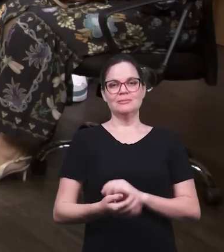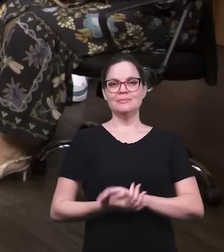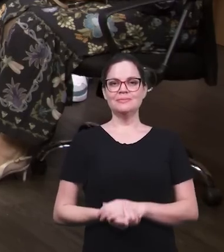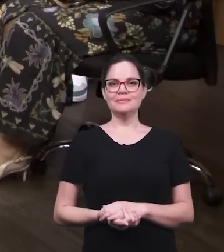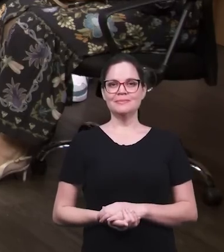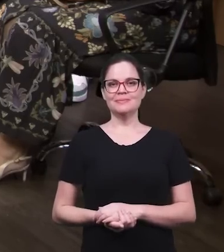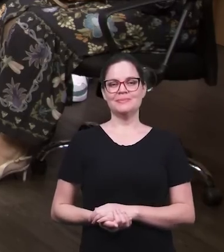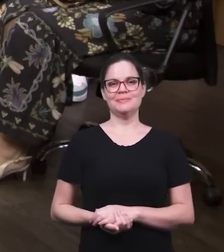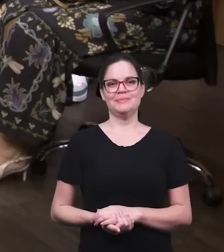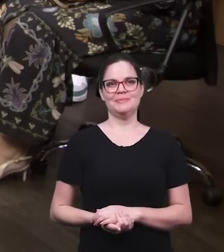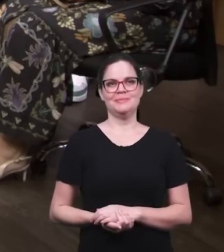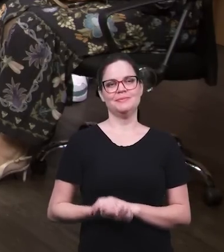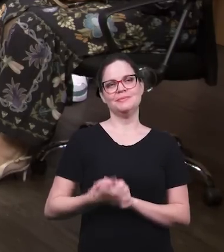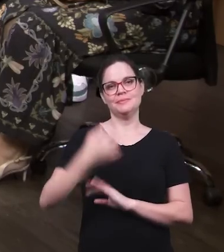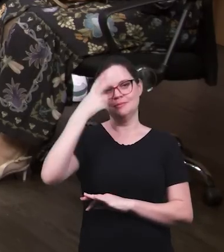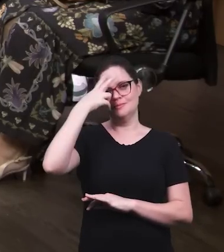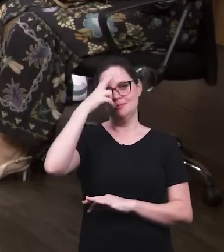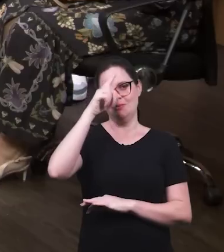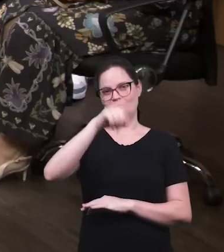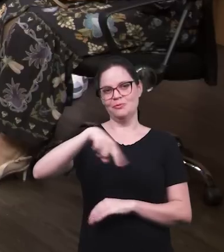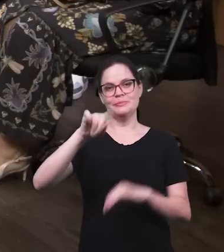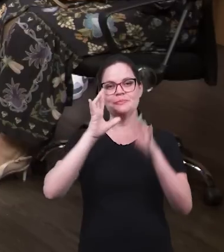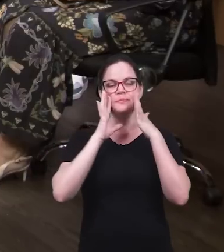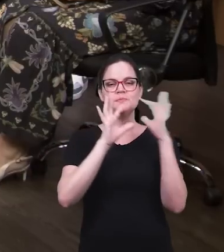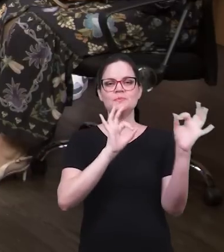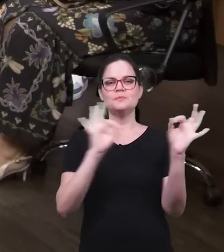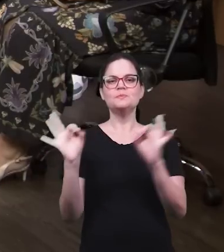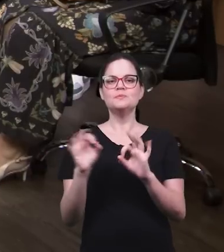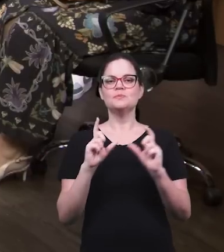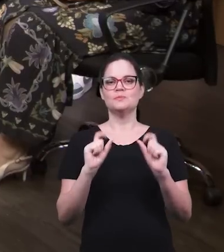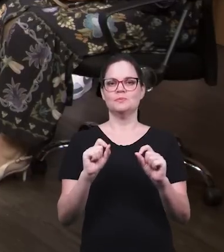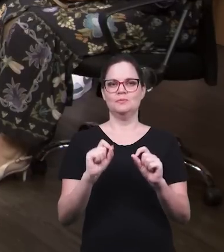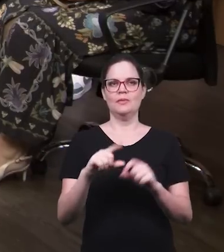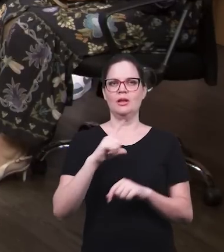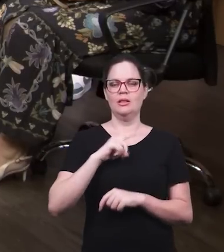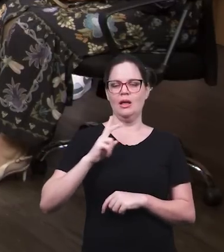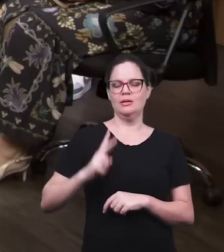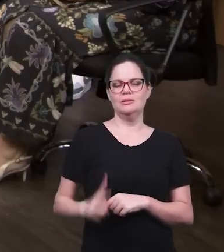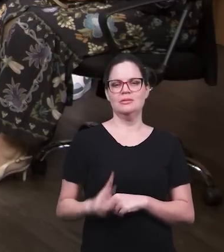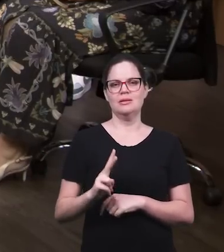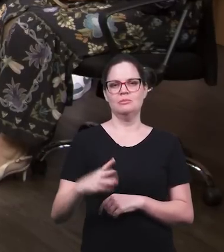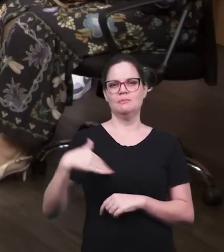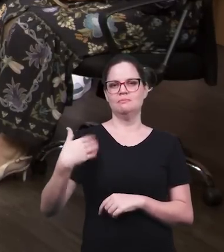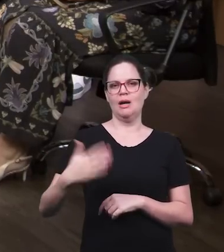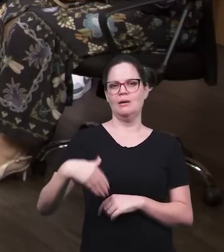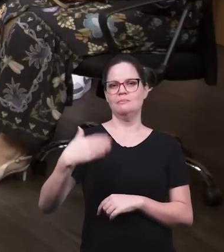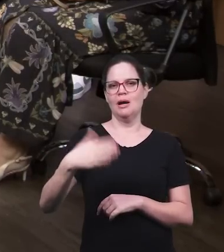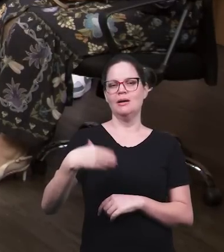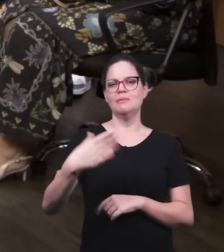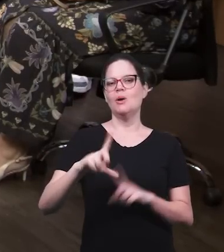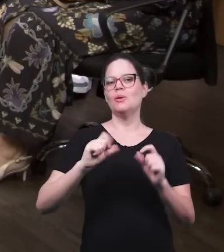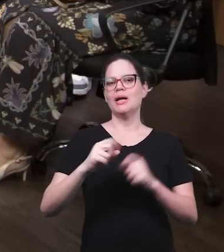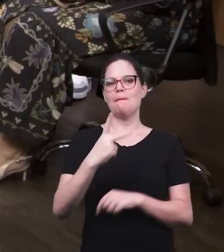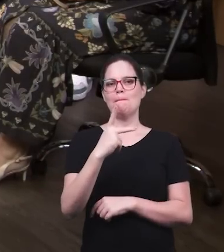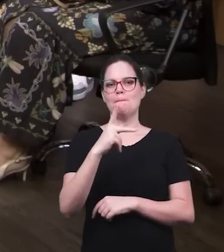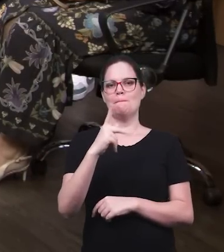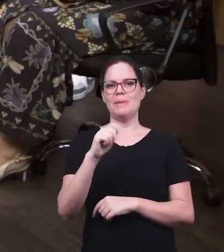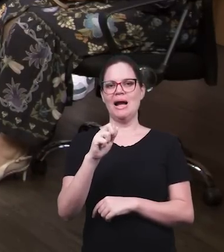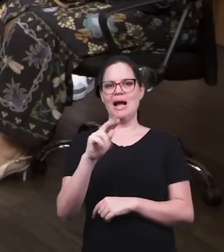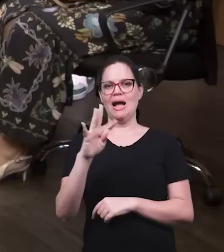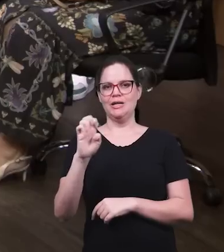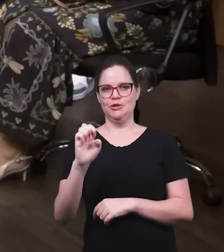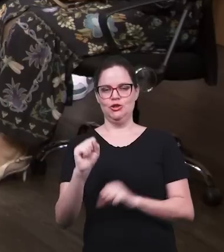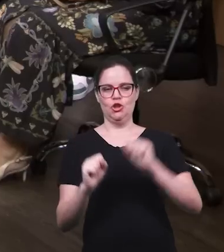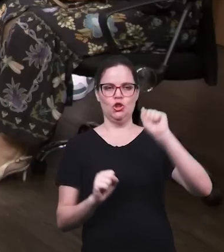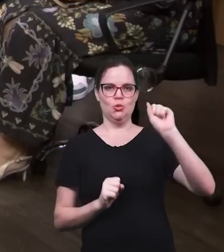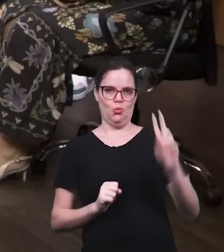final dessa edição. Lembrando para você que nos assiste que já de algum tempo que a gente tem feito nesse formato em que a